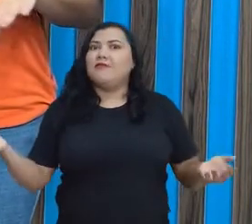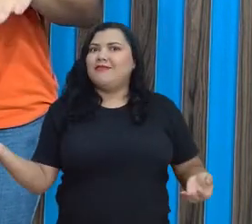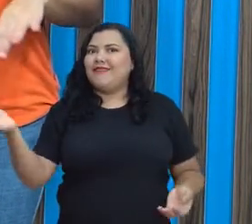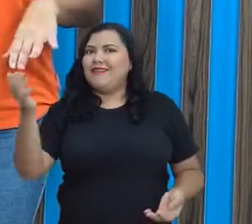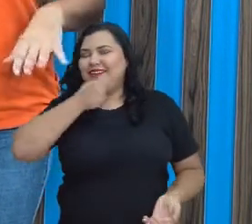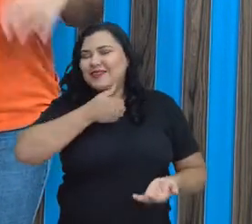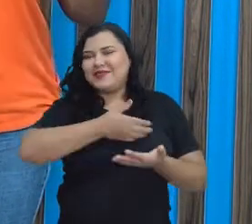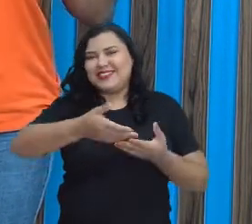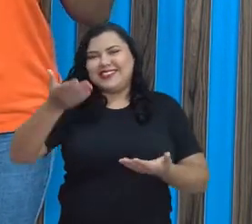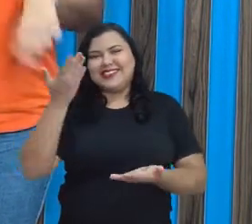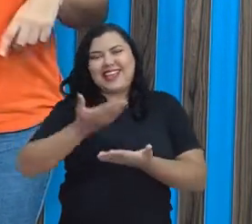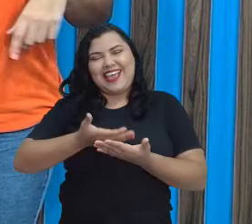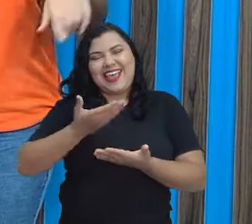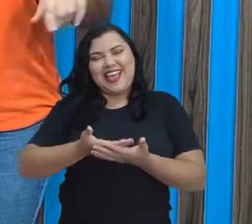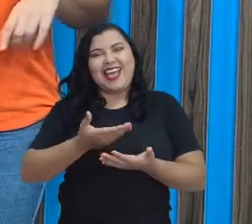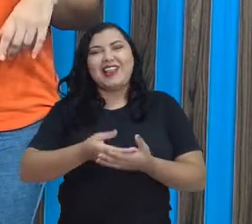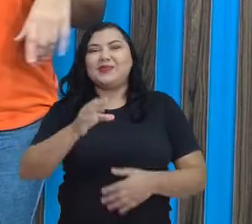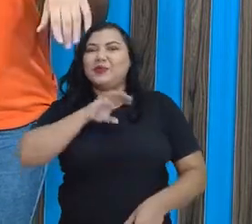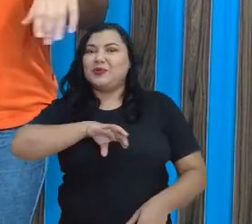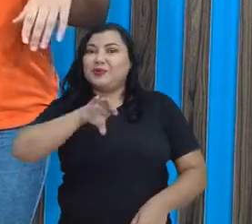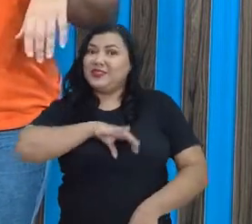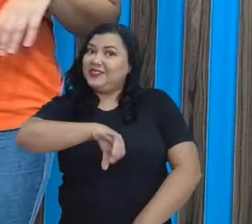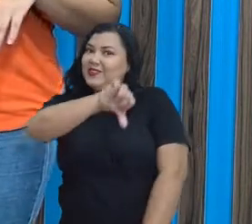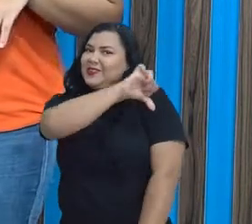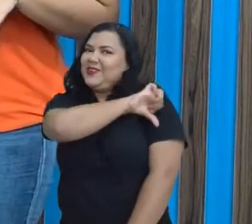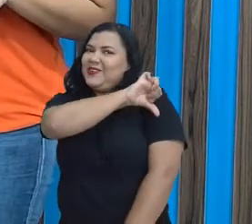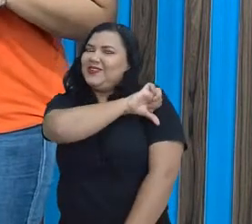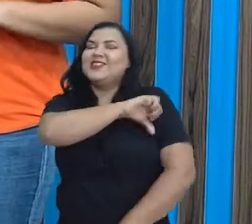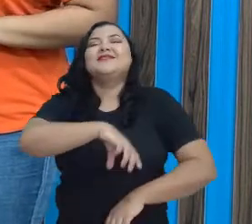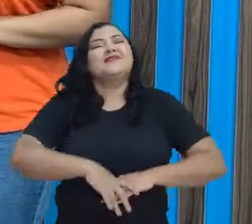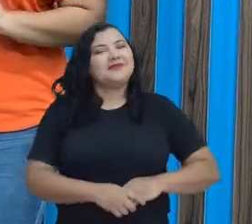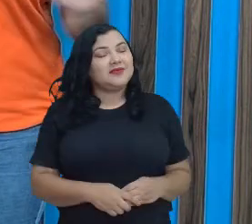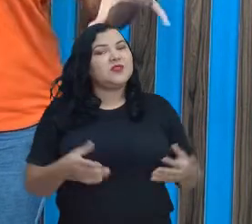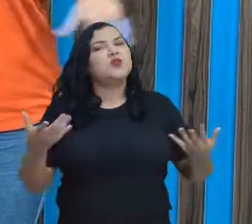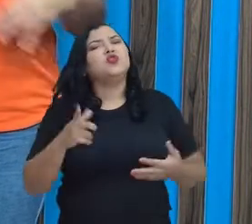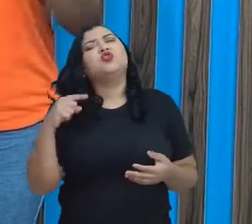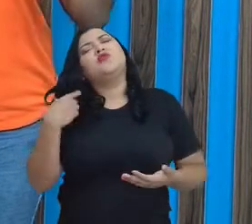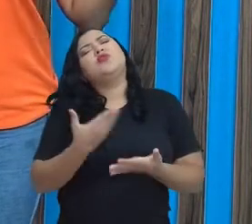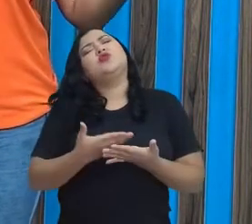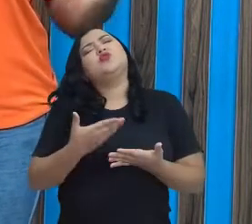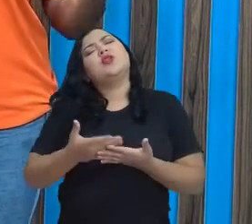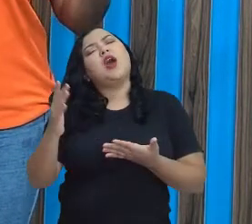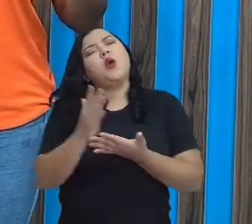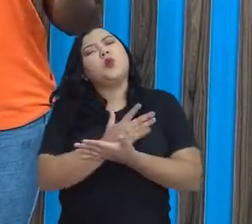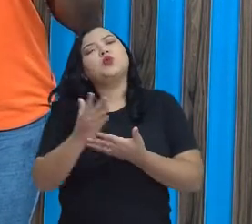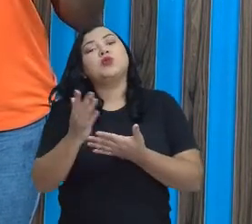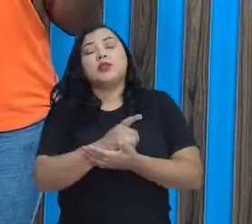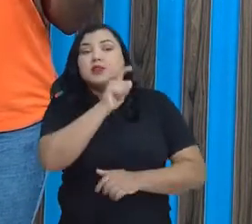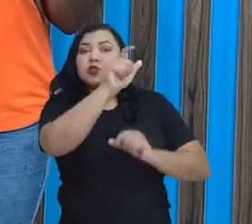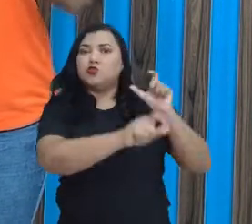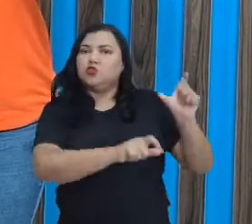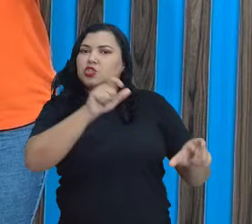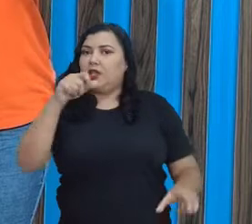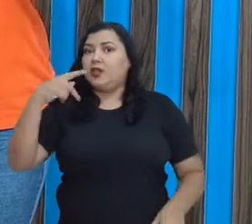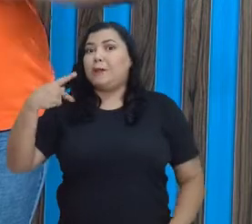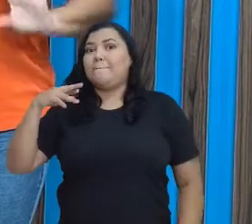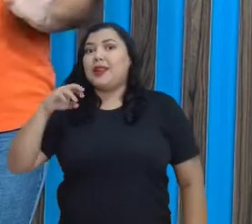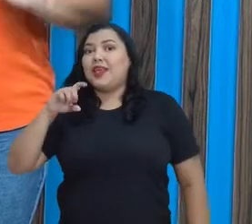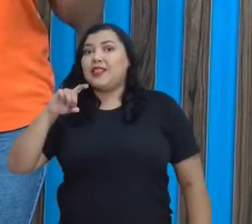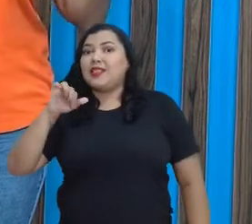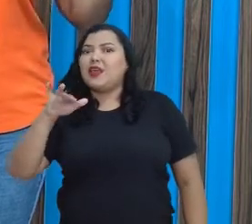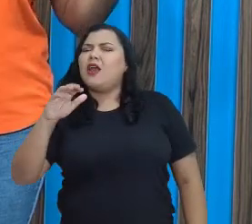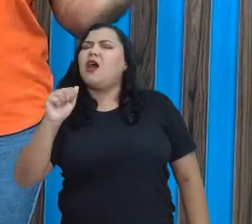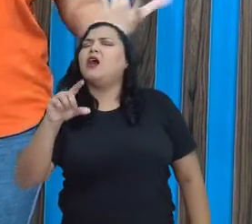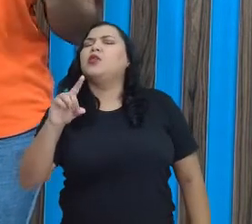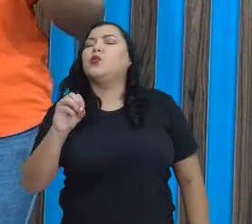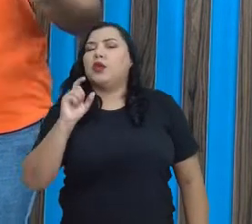de língua portuguesa do 9º ano. Hoje a gente vai trabalhar um pouco os conceitos de sujeito e predicado, tá certo? Que são